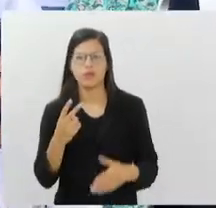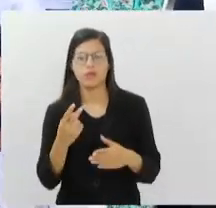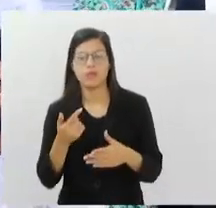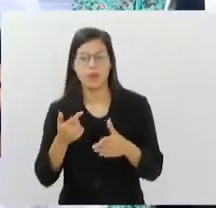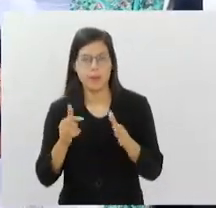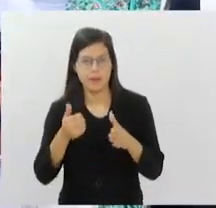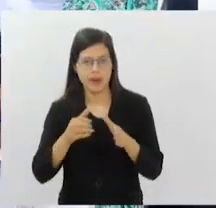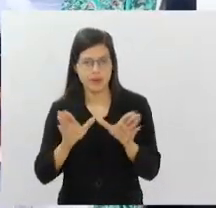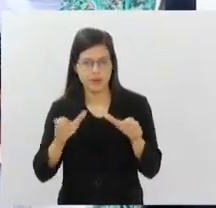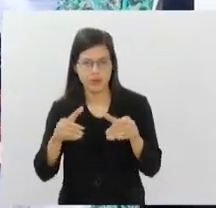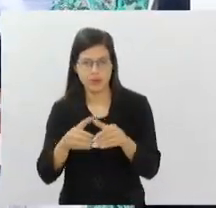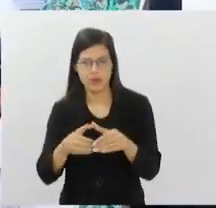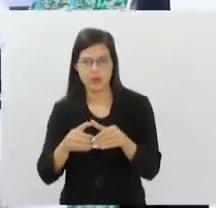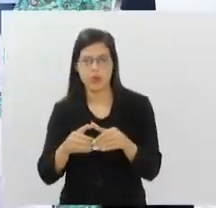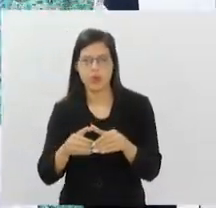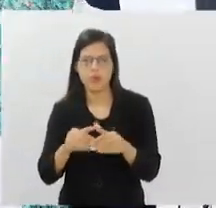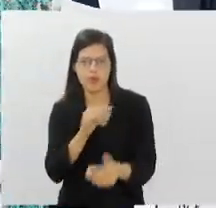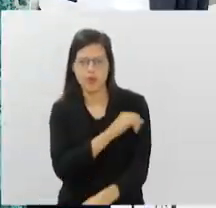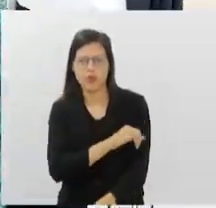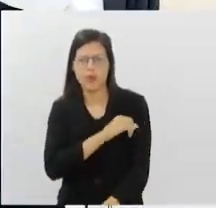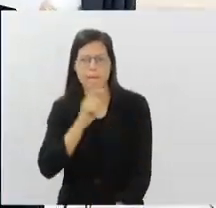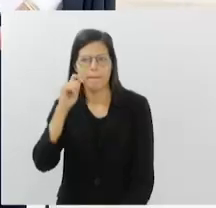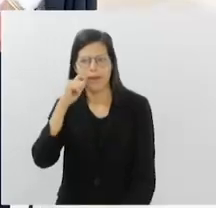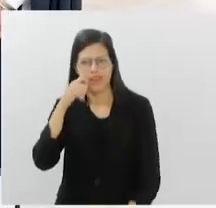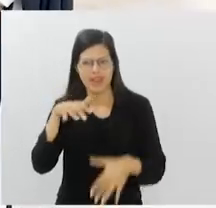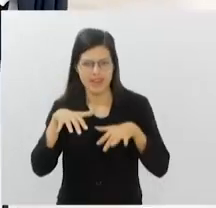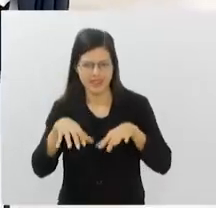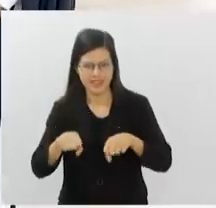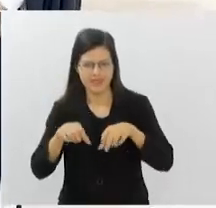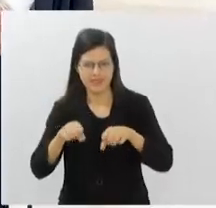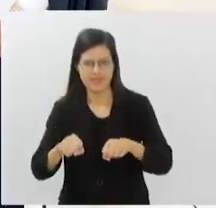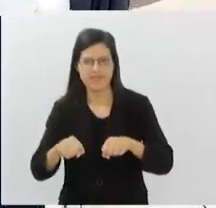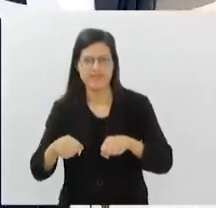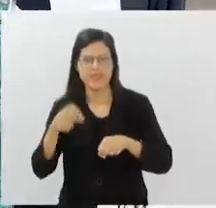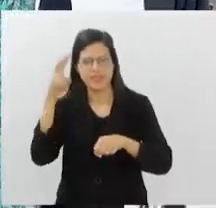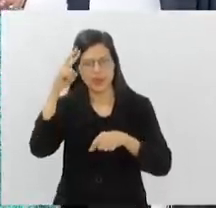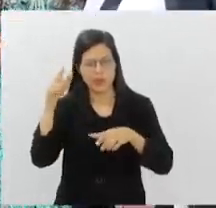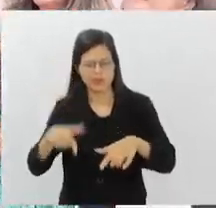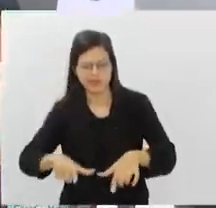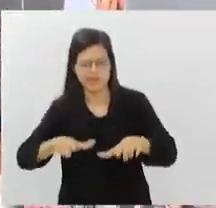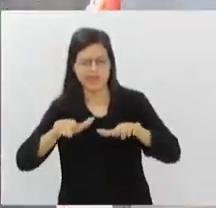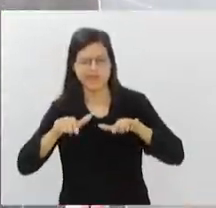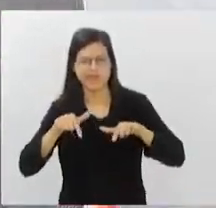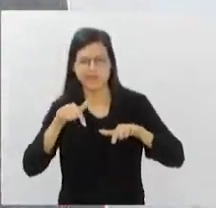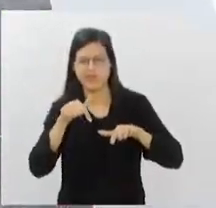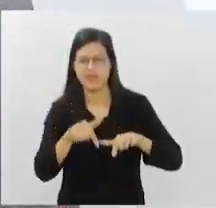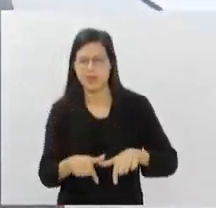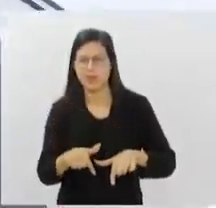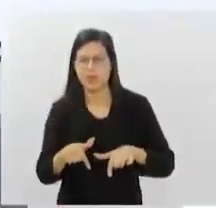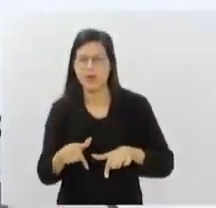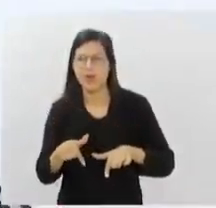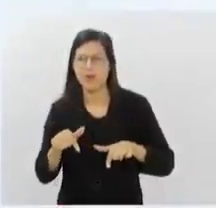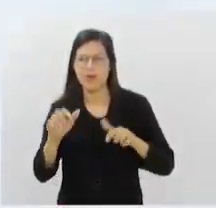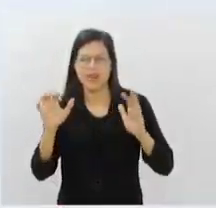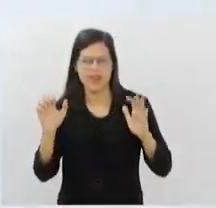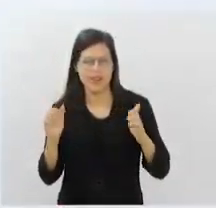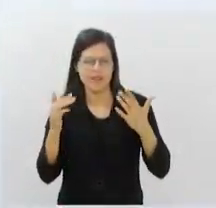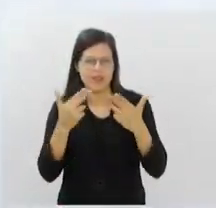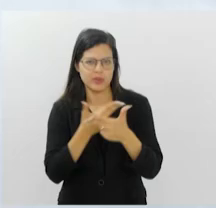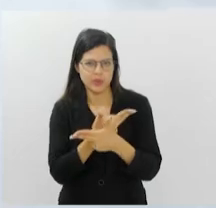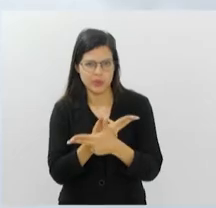do projeto Padaria Artesanal receberam nesta segunda-feira os seus diplomas em cerimônia no Cristo